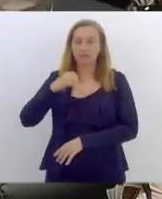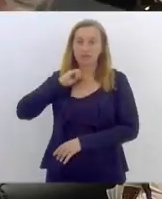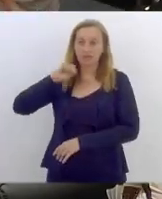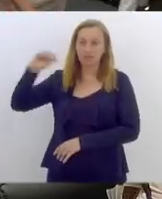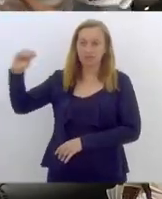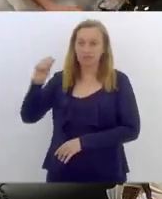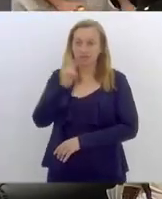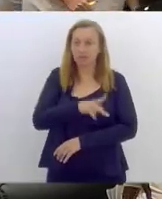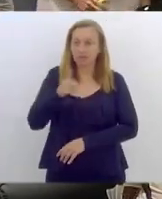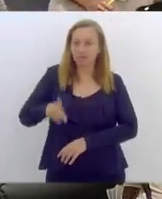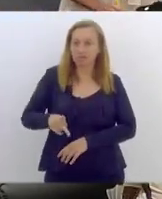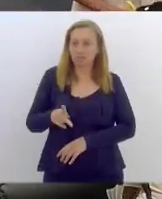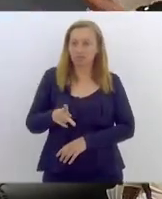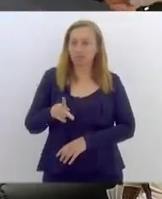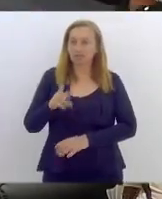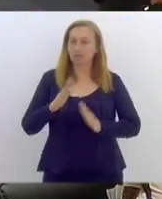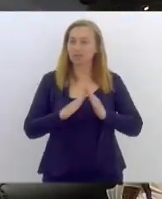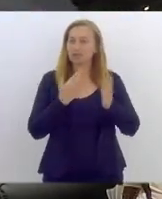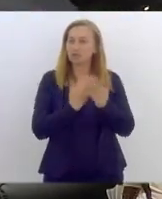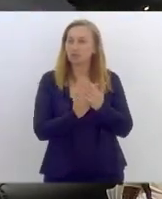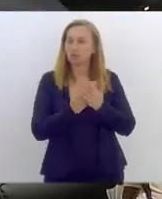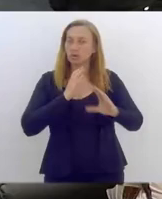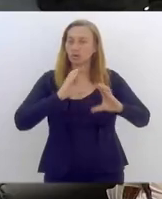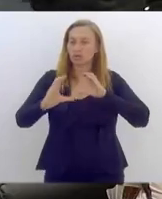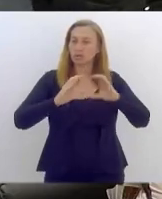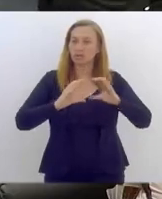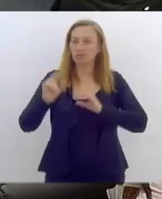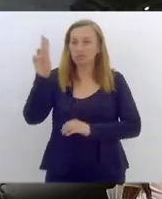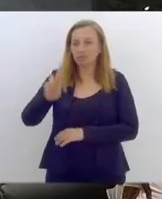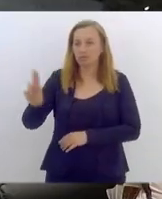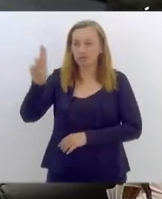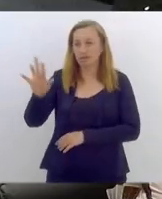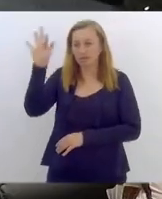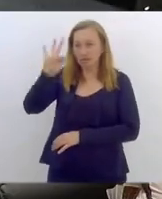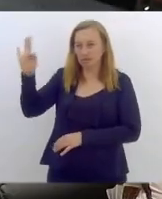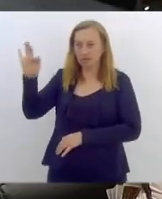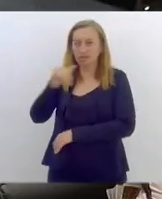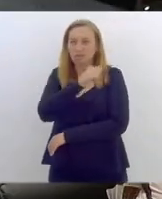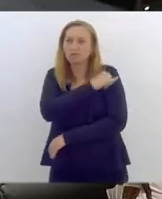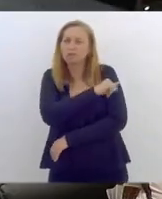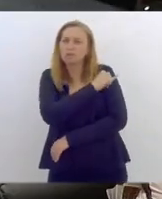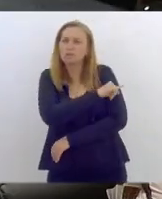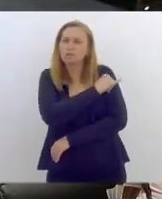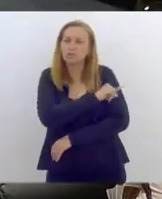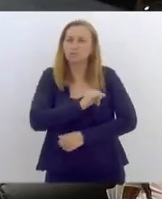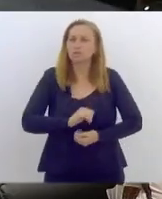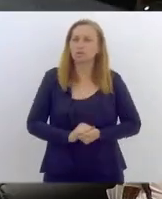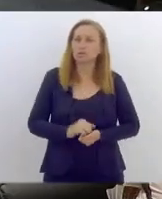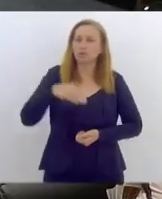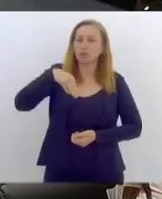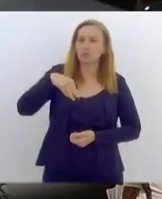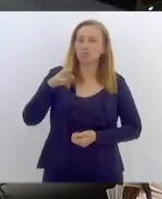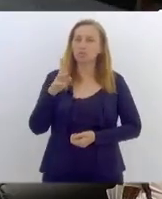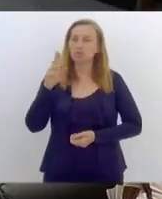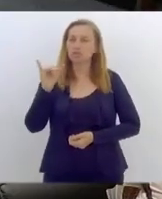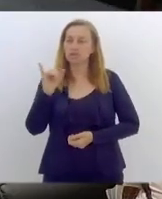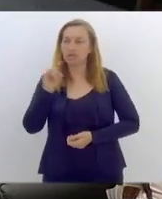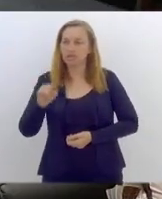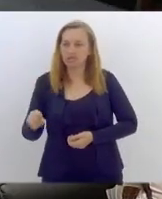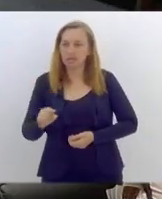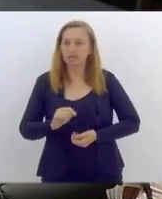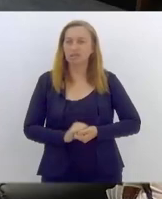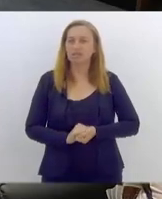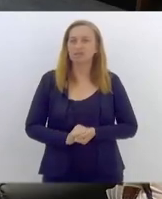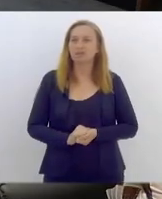ao professor emérito da Escola de Comunicação da Universidade Federal do Rio de Janeiro, senhor Muniz Sodré, e a entrega